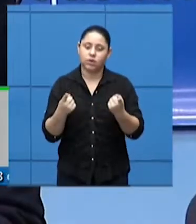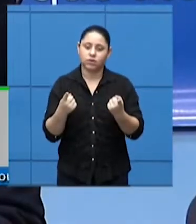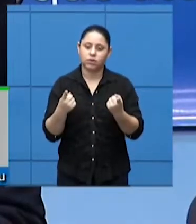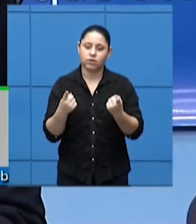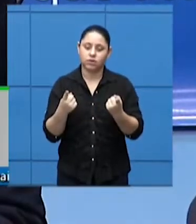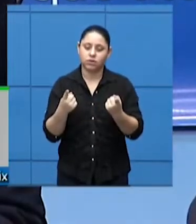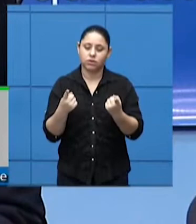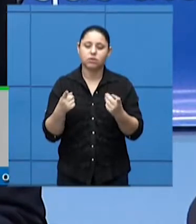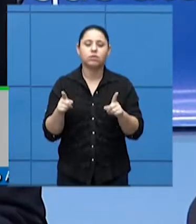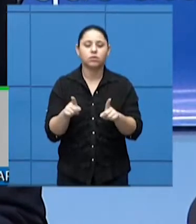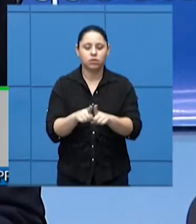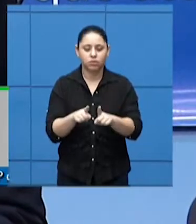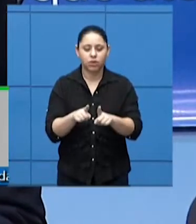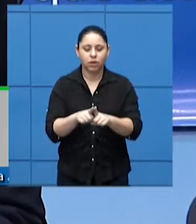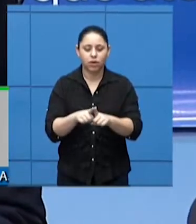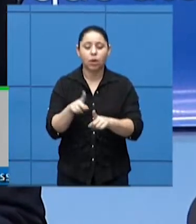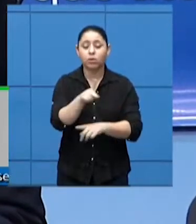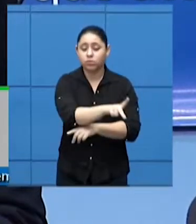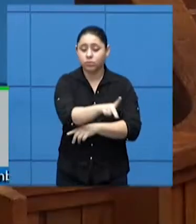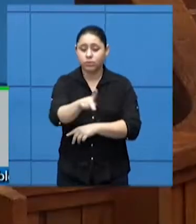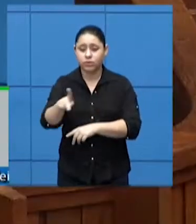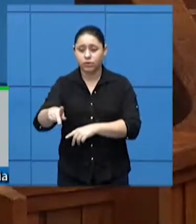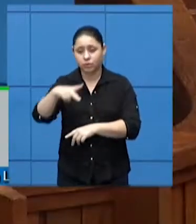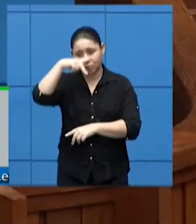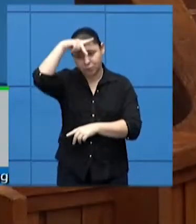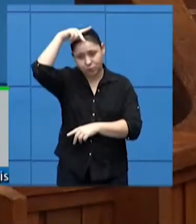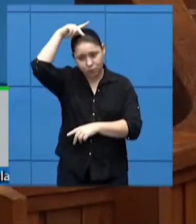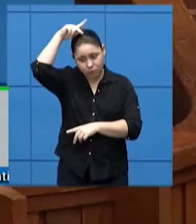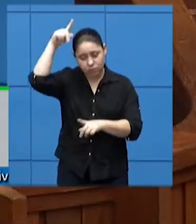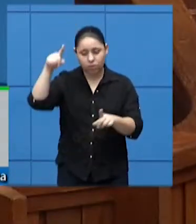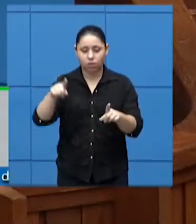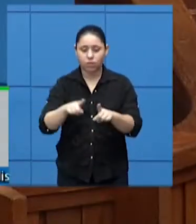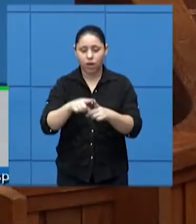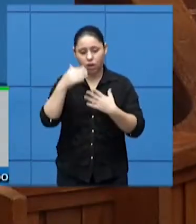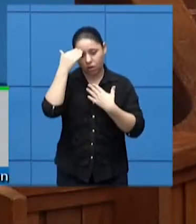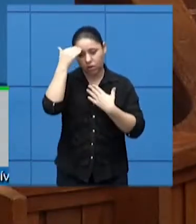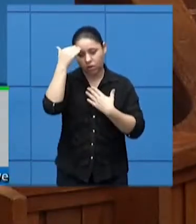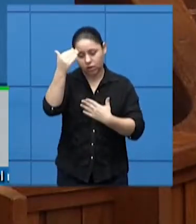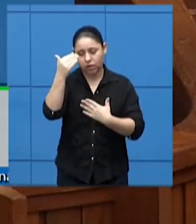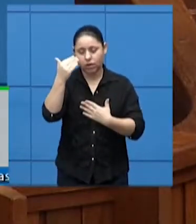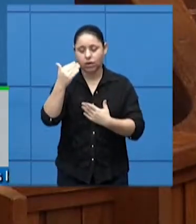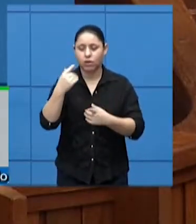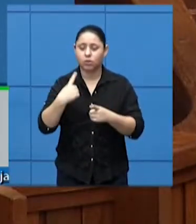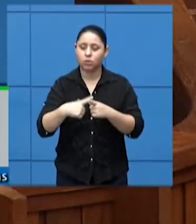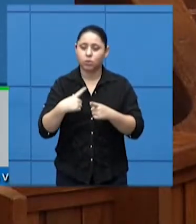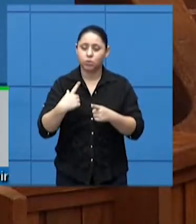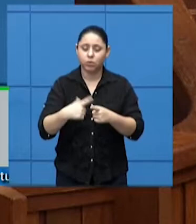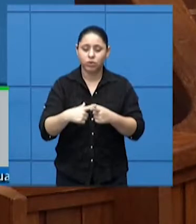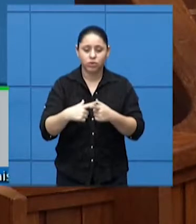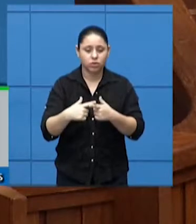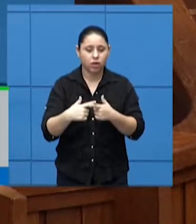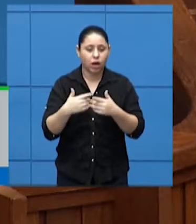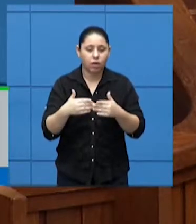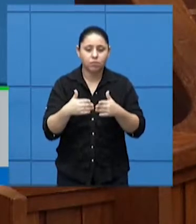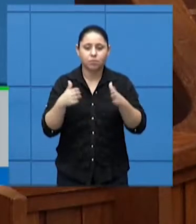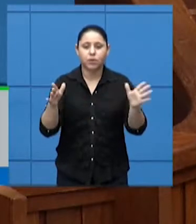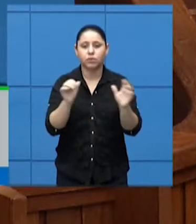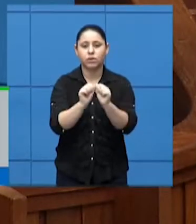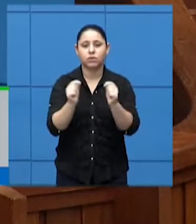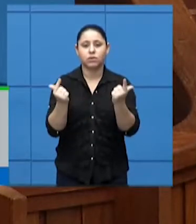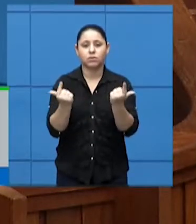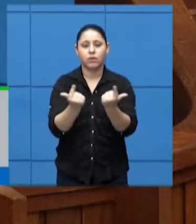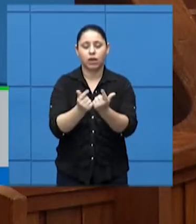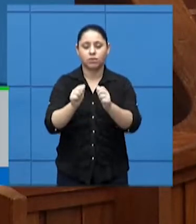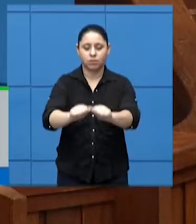nós cumprimentamos o presidente desta casa, agradecendo a disponibilização deste espaço para o